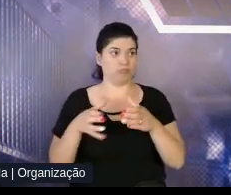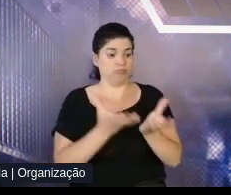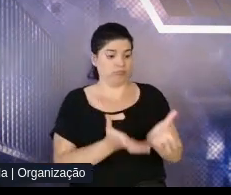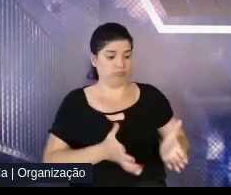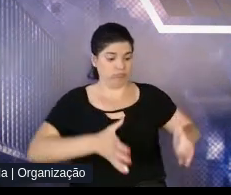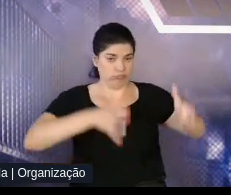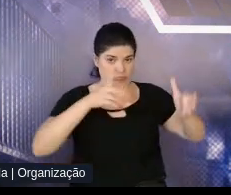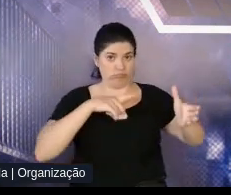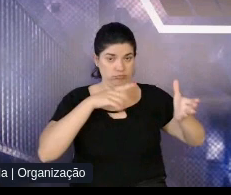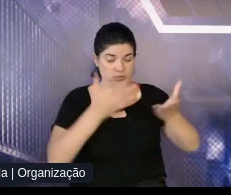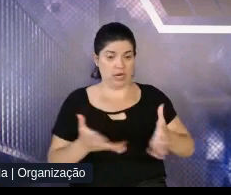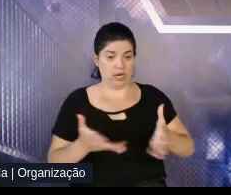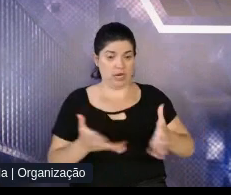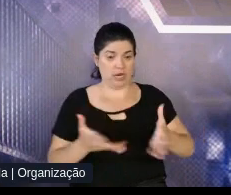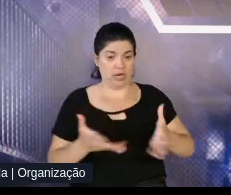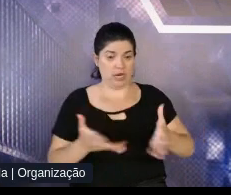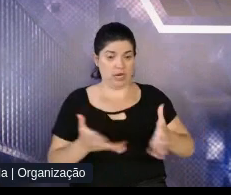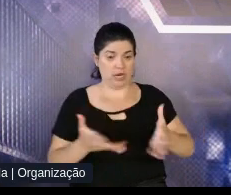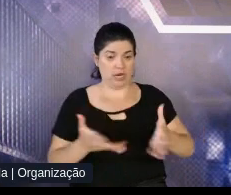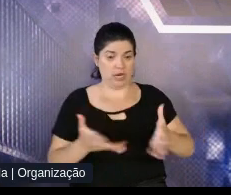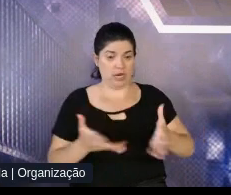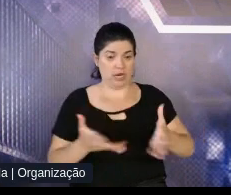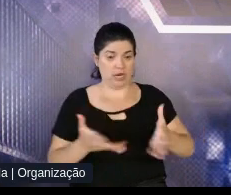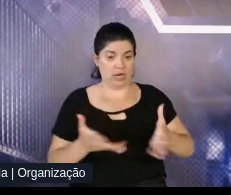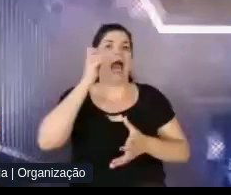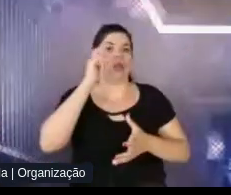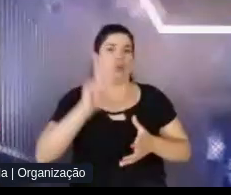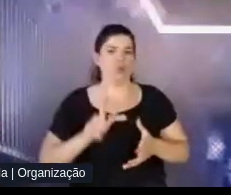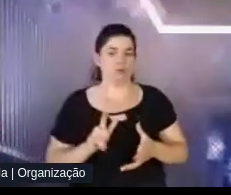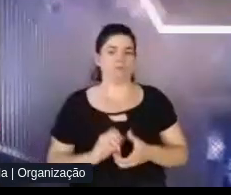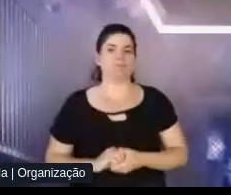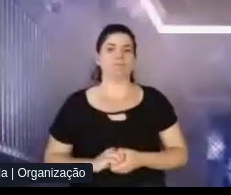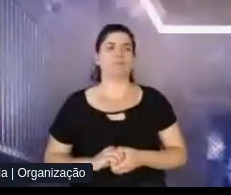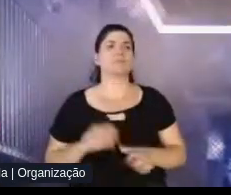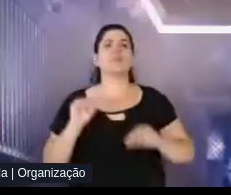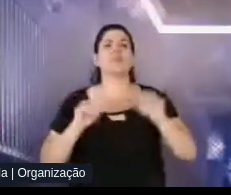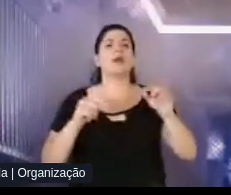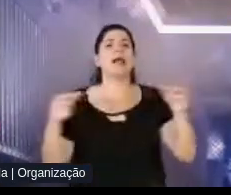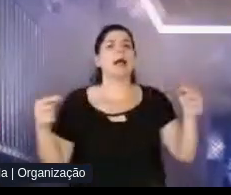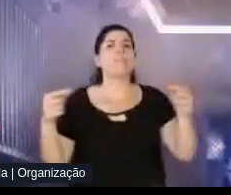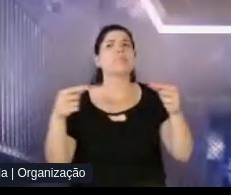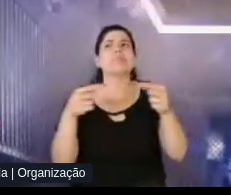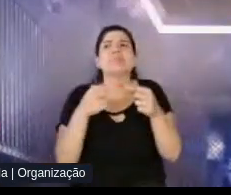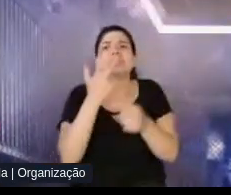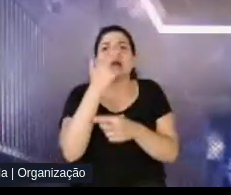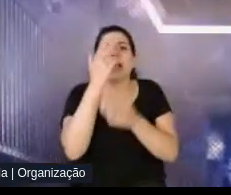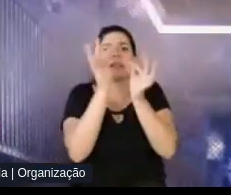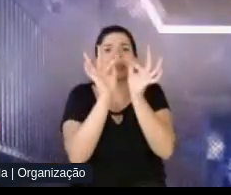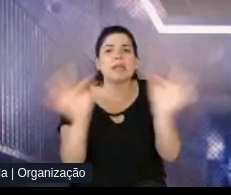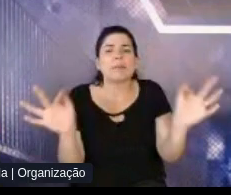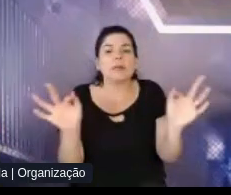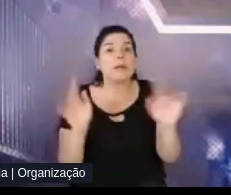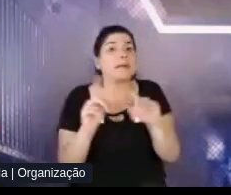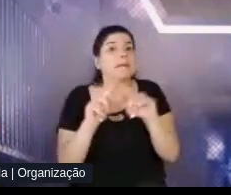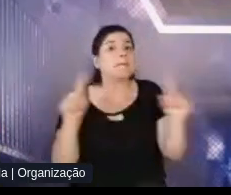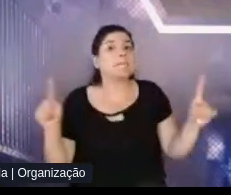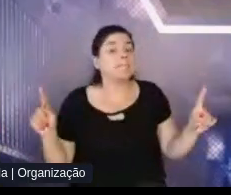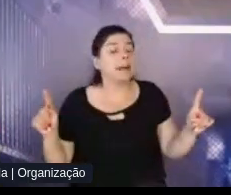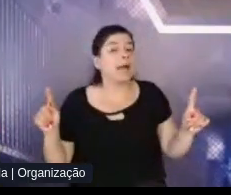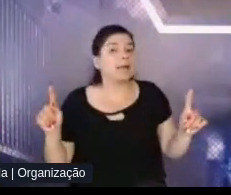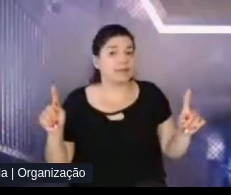está as cestas vermelhas e do outro as cestas azuis. Uma coisa relativamente muito simples, mas somente por